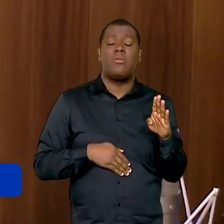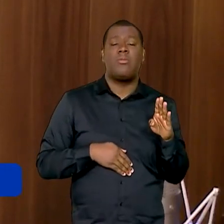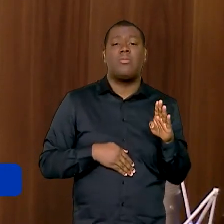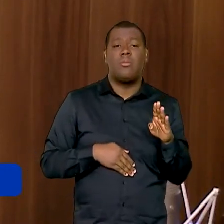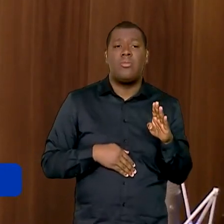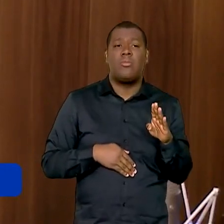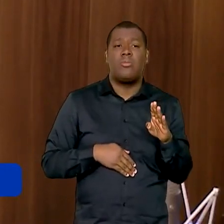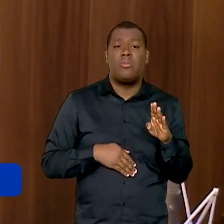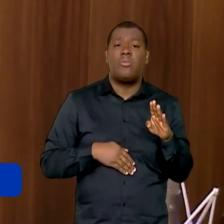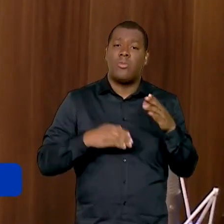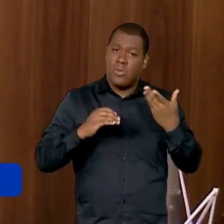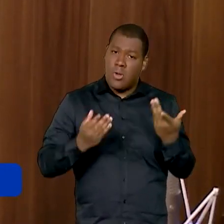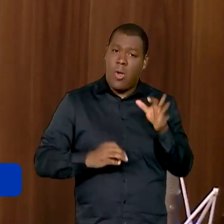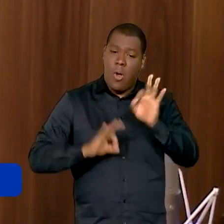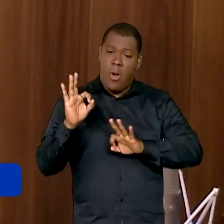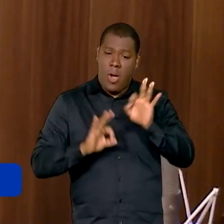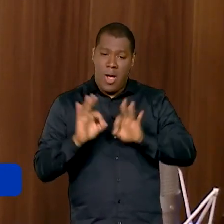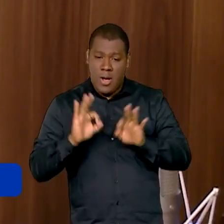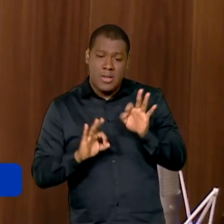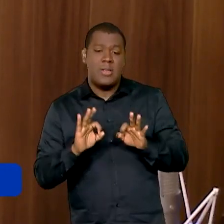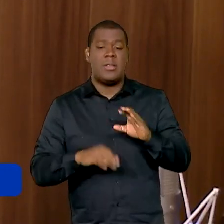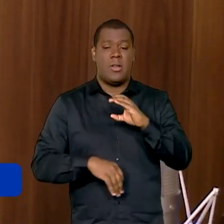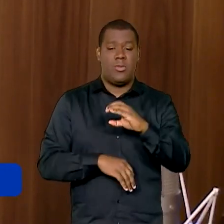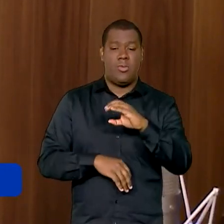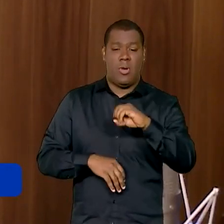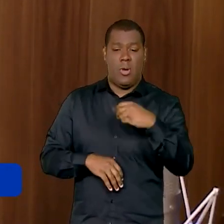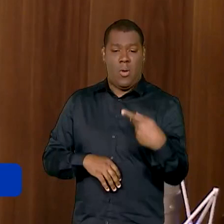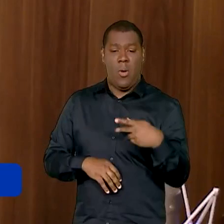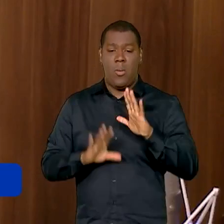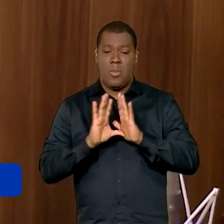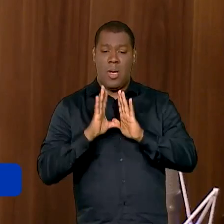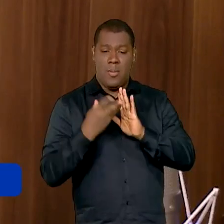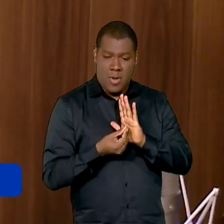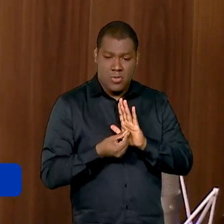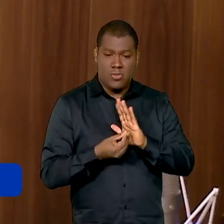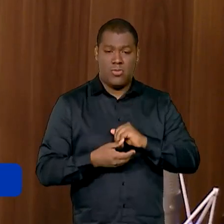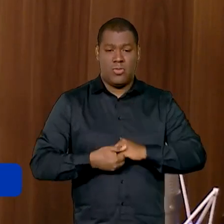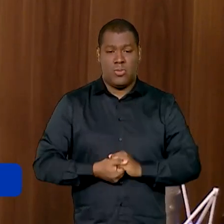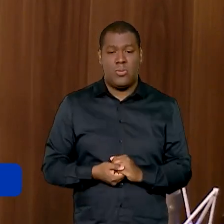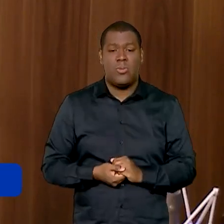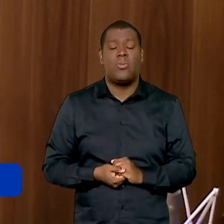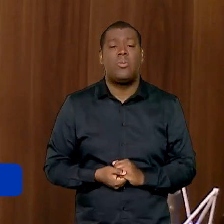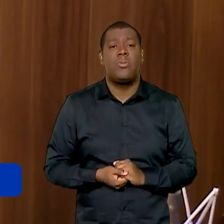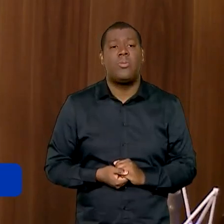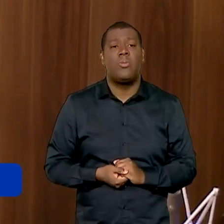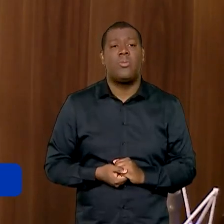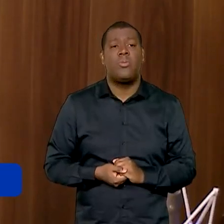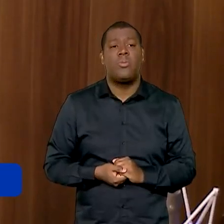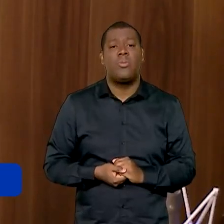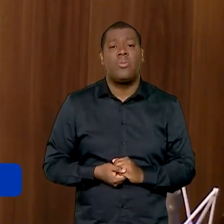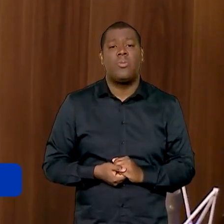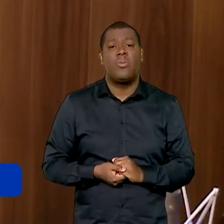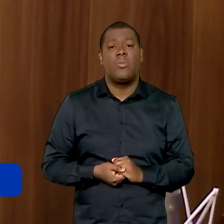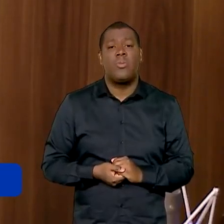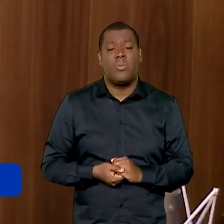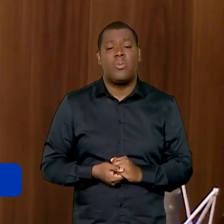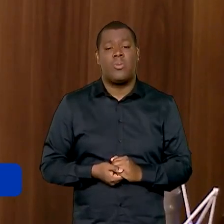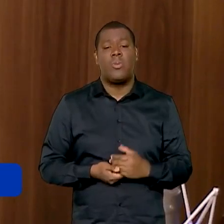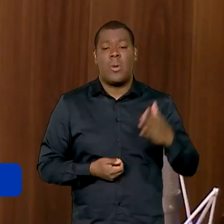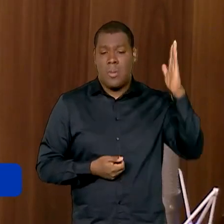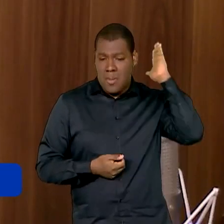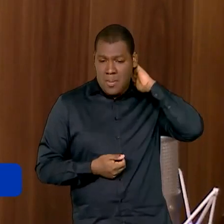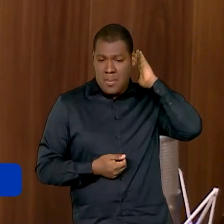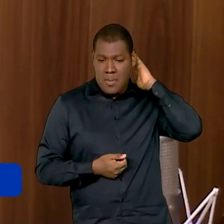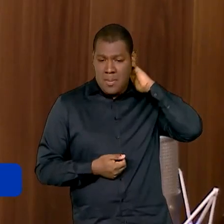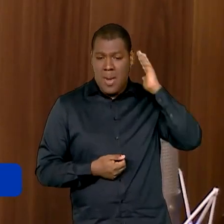é fazer a COP na Amazônia, e numa cidade que tem fortes desafios. O principal